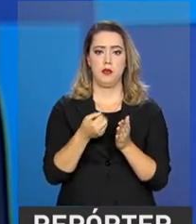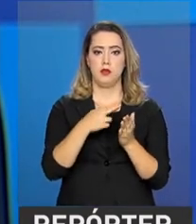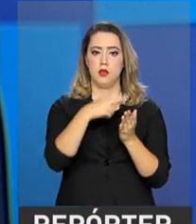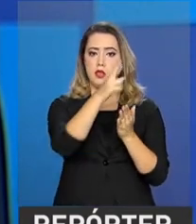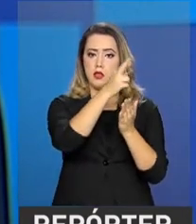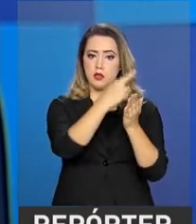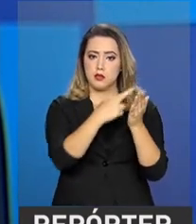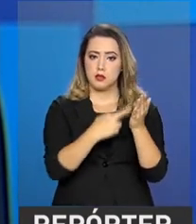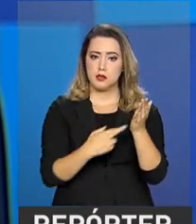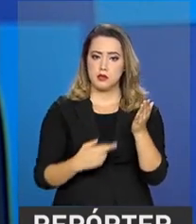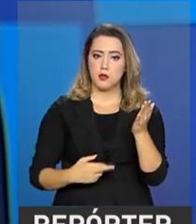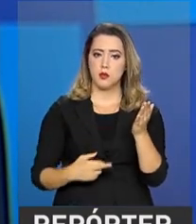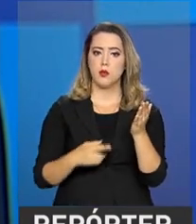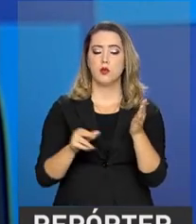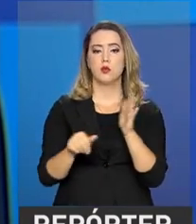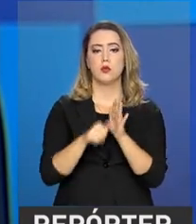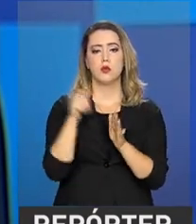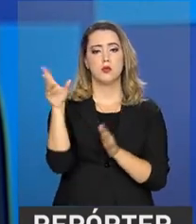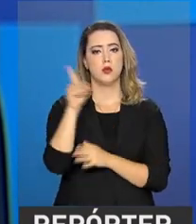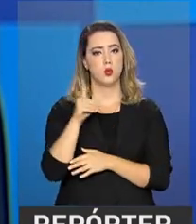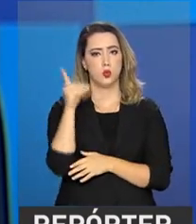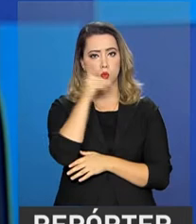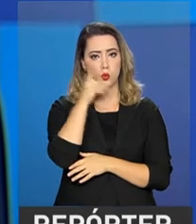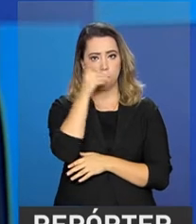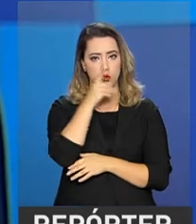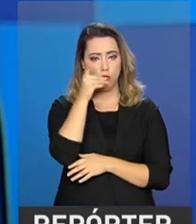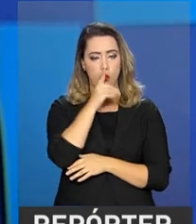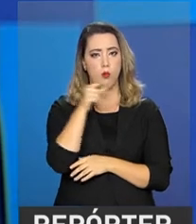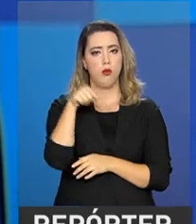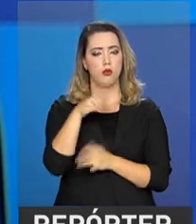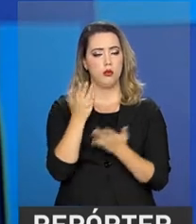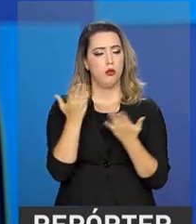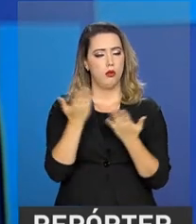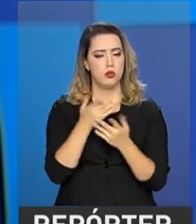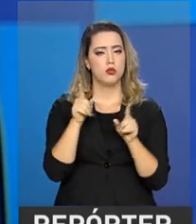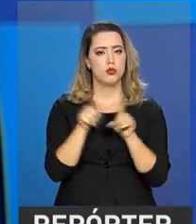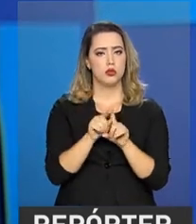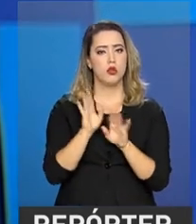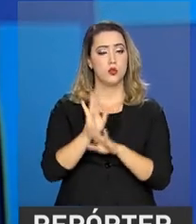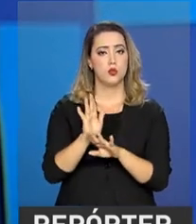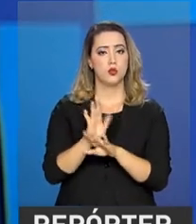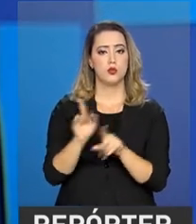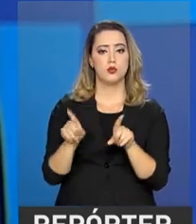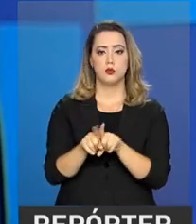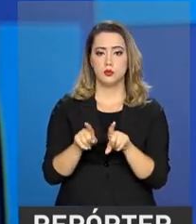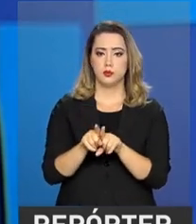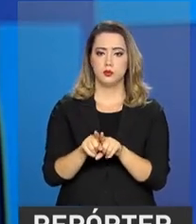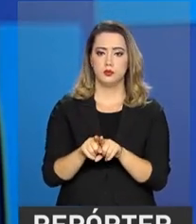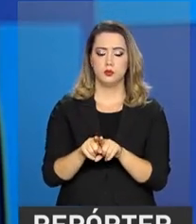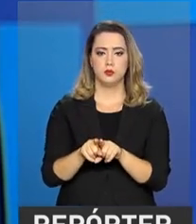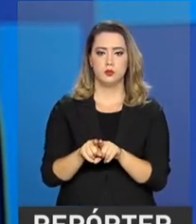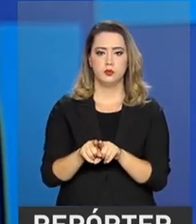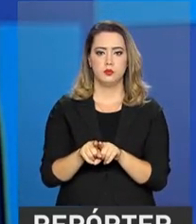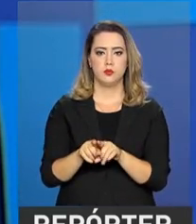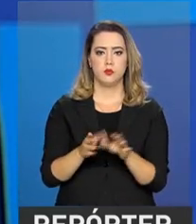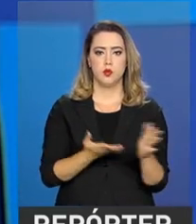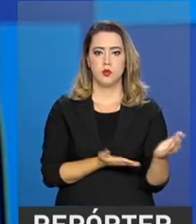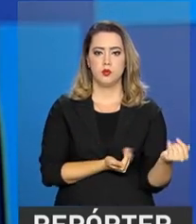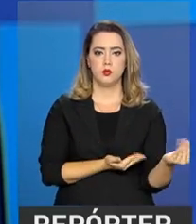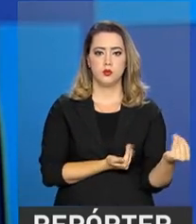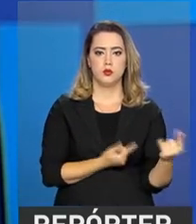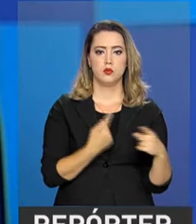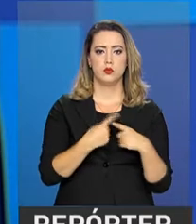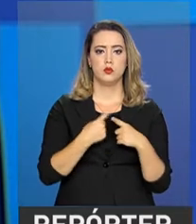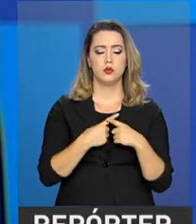para o primeiro domingo eu creio que também vai ajudar também os jovens justamente